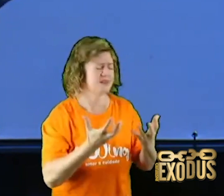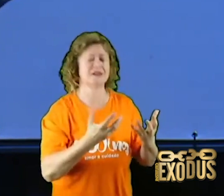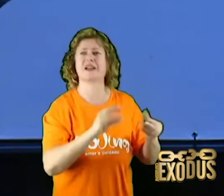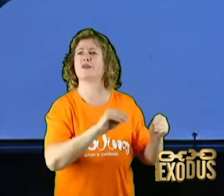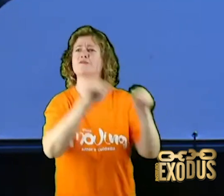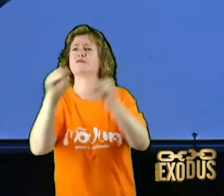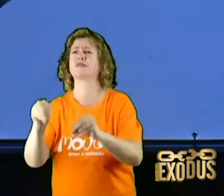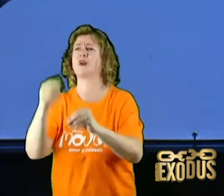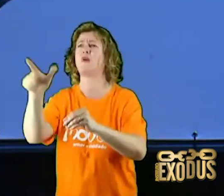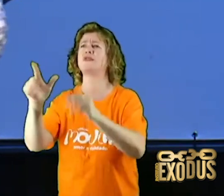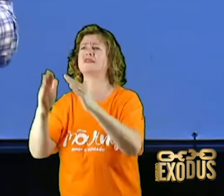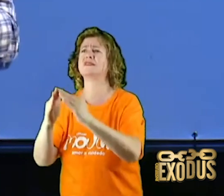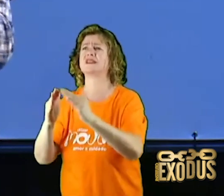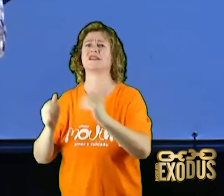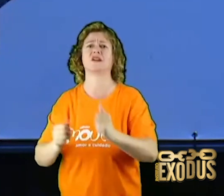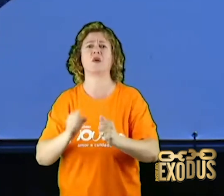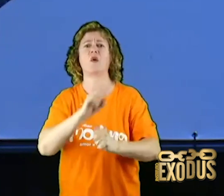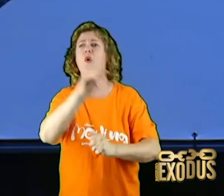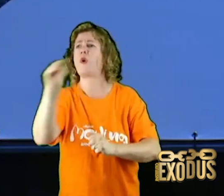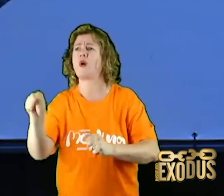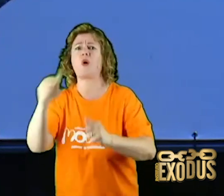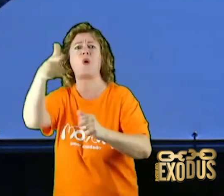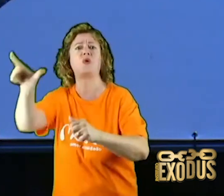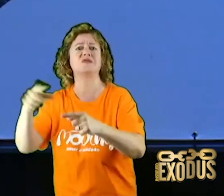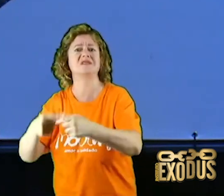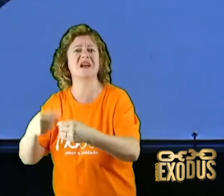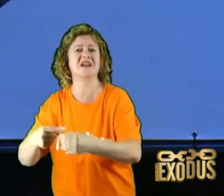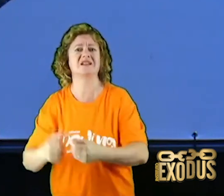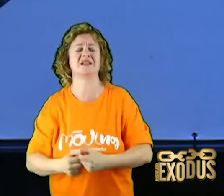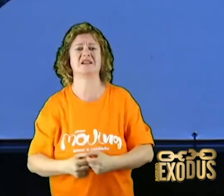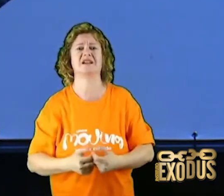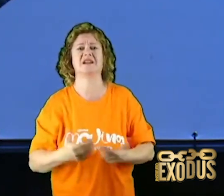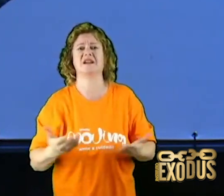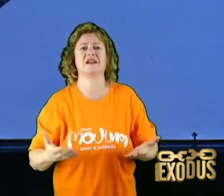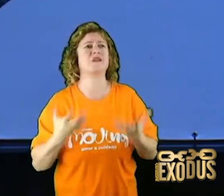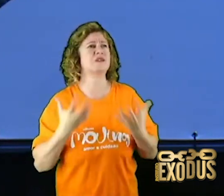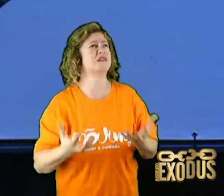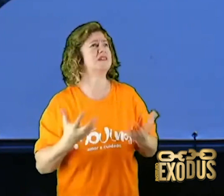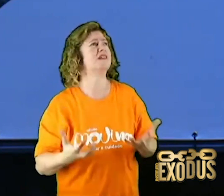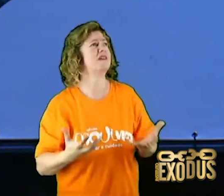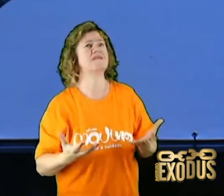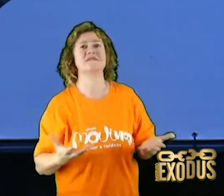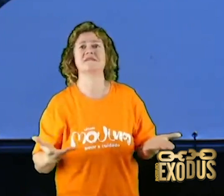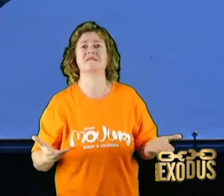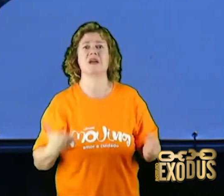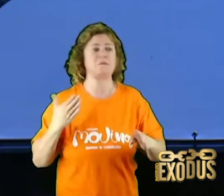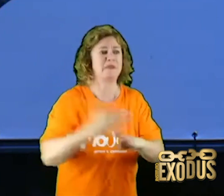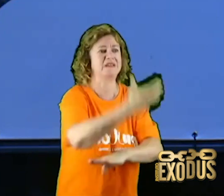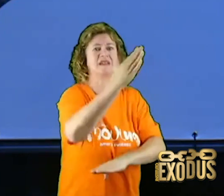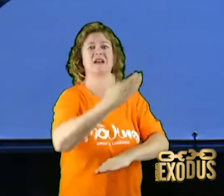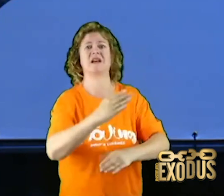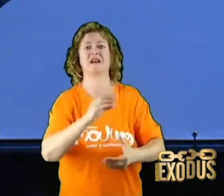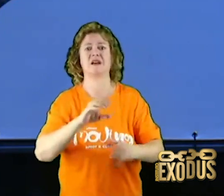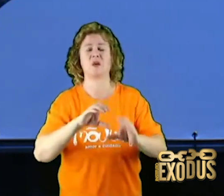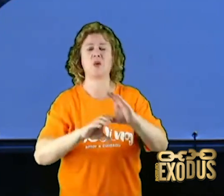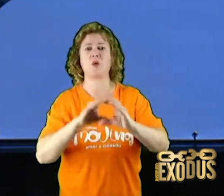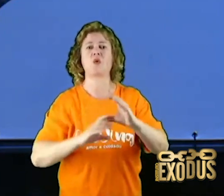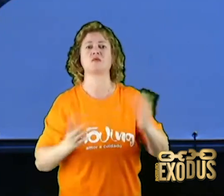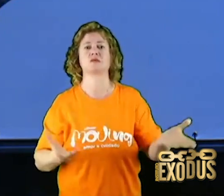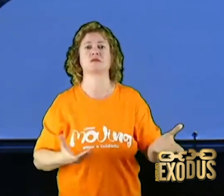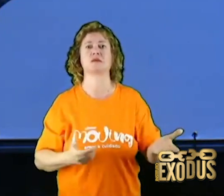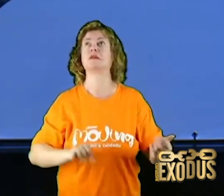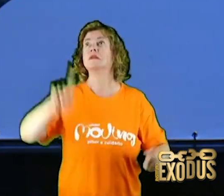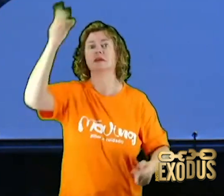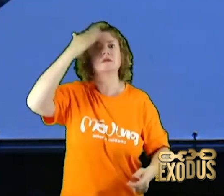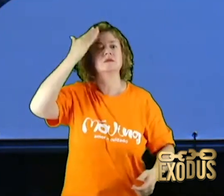diz não, não e não. Você sabe, se você for lá para a cidade, se um filho teu vai ser atropelado, ou se vai acontecer uma